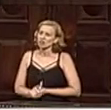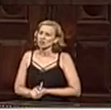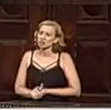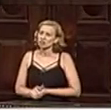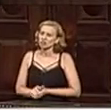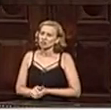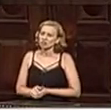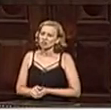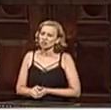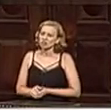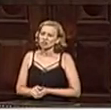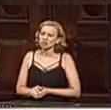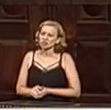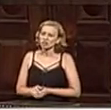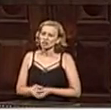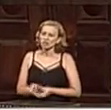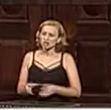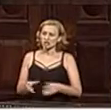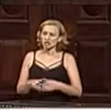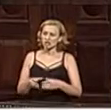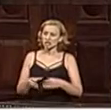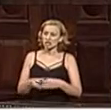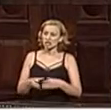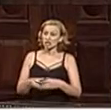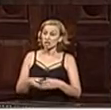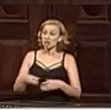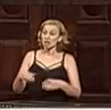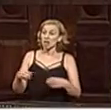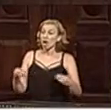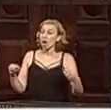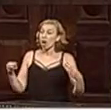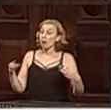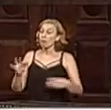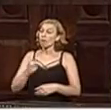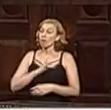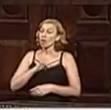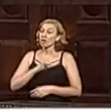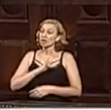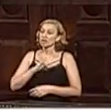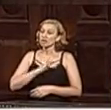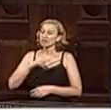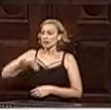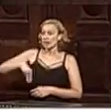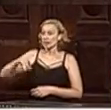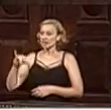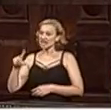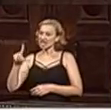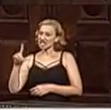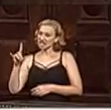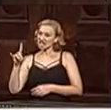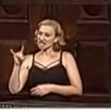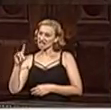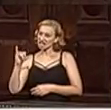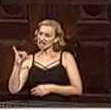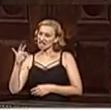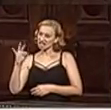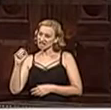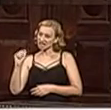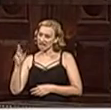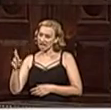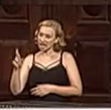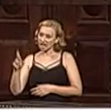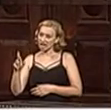trouxe militares para cercar essa casa do povo, para impedir